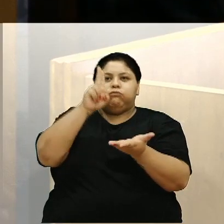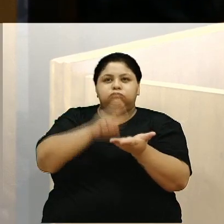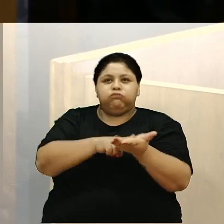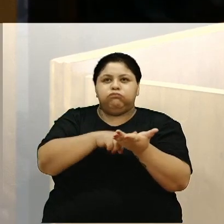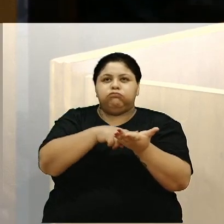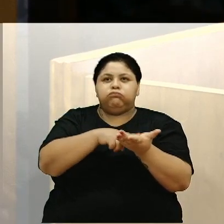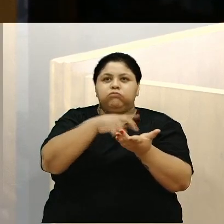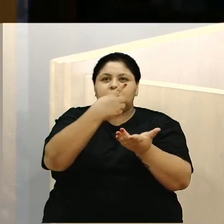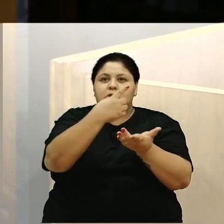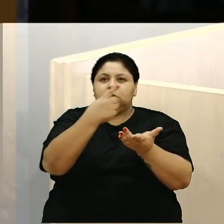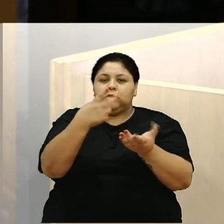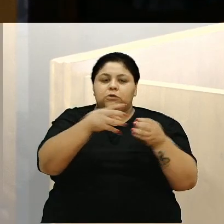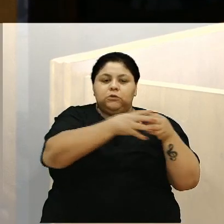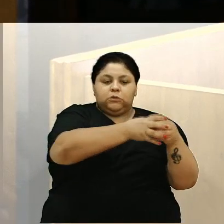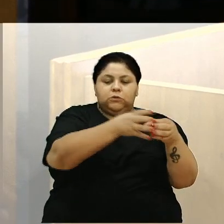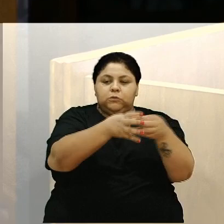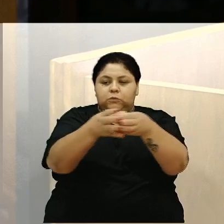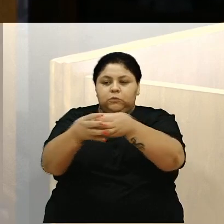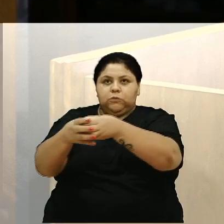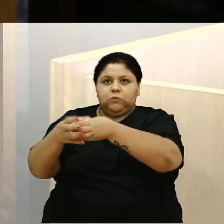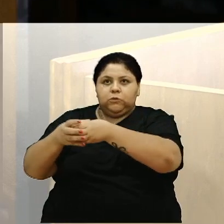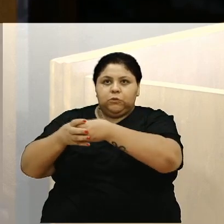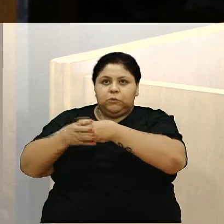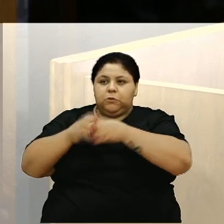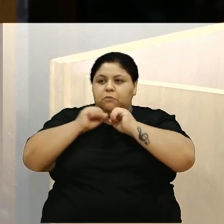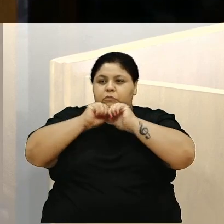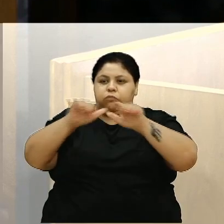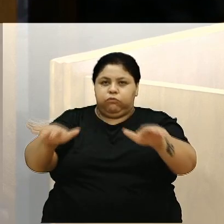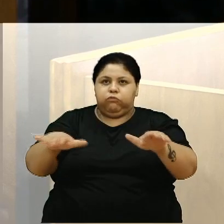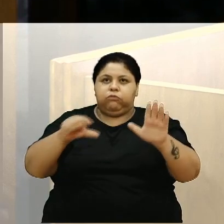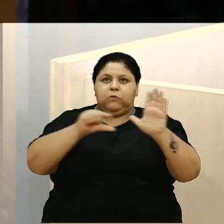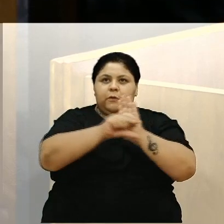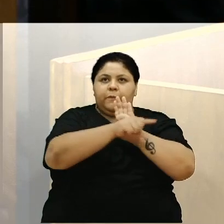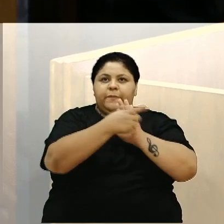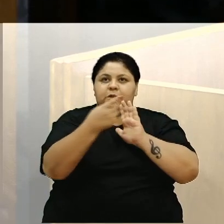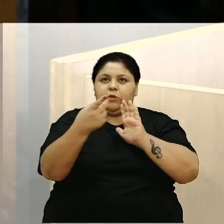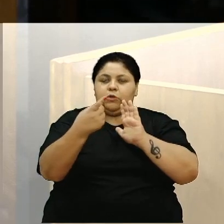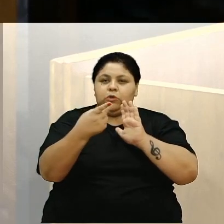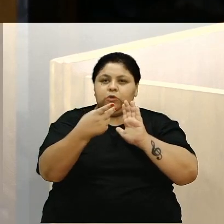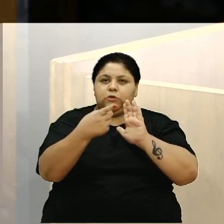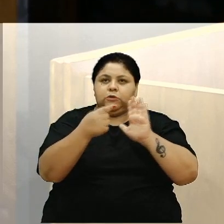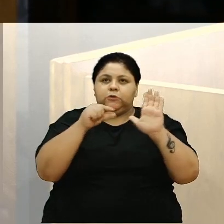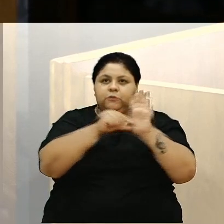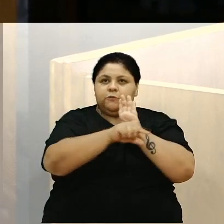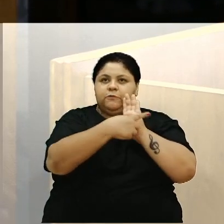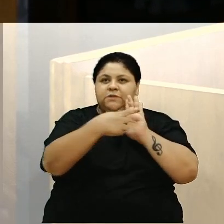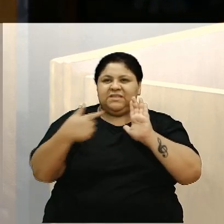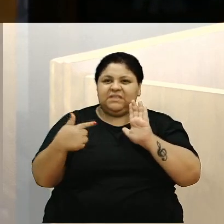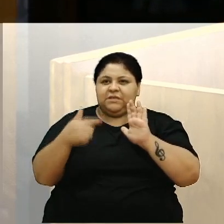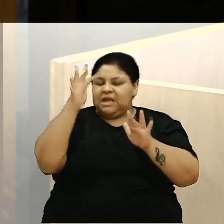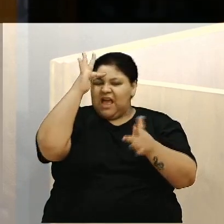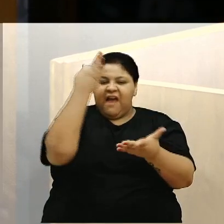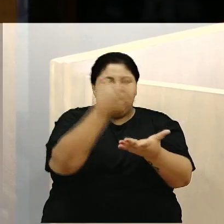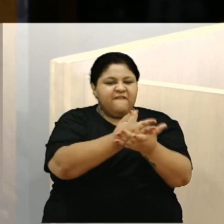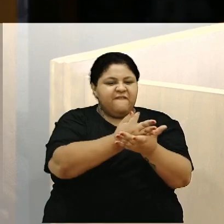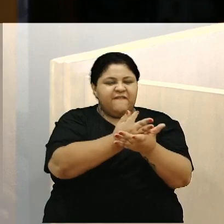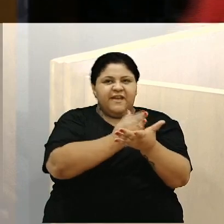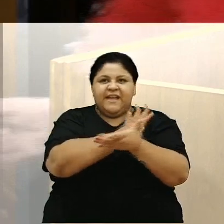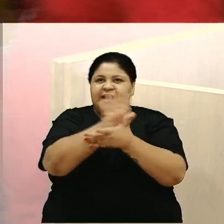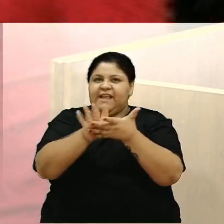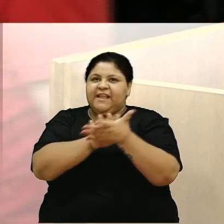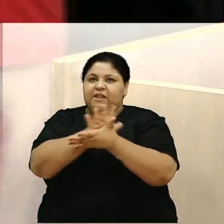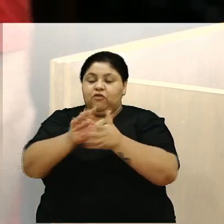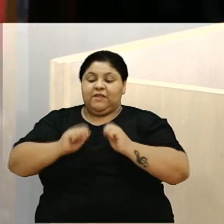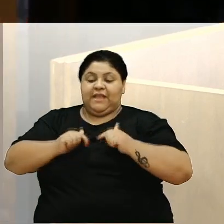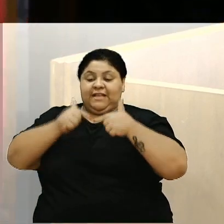dispersas, capítulo 2, versículo 17, disse: a fé sem obras é morta. Portanto, a